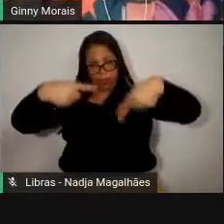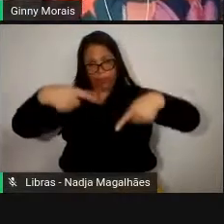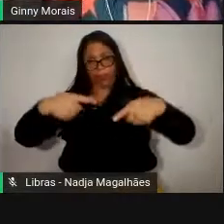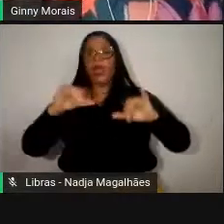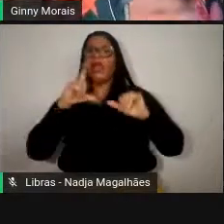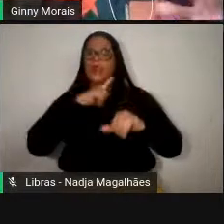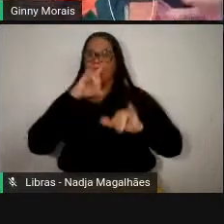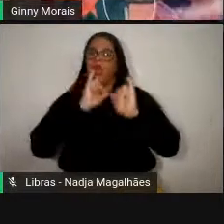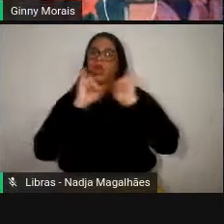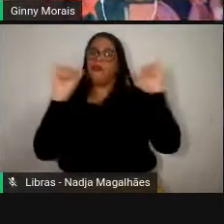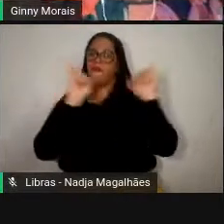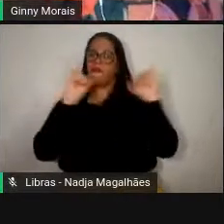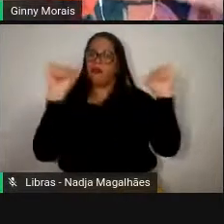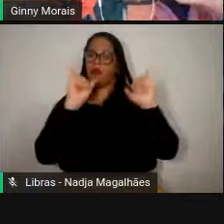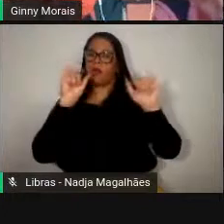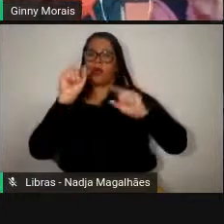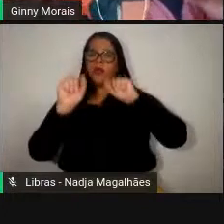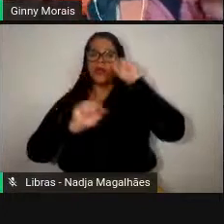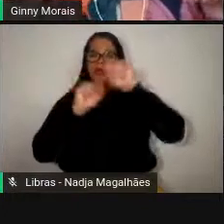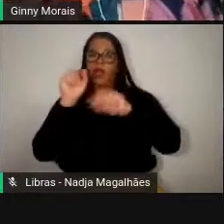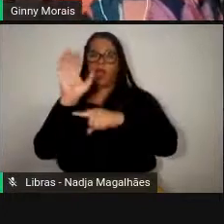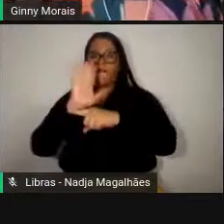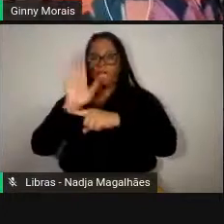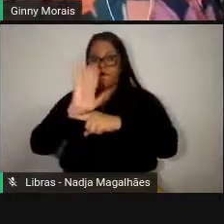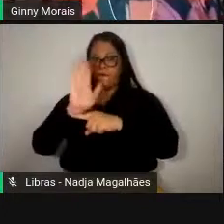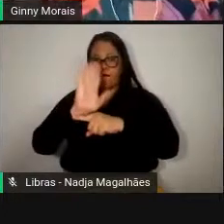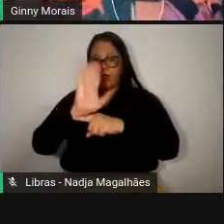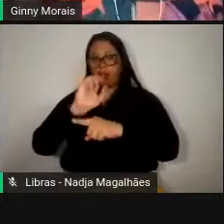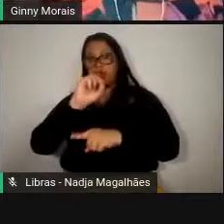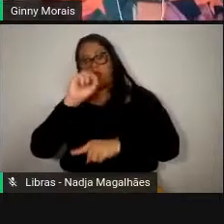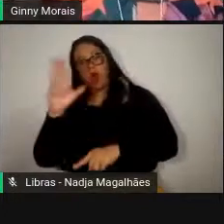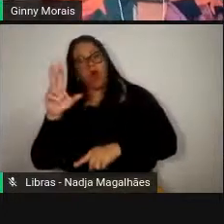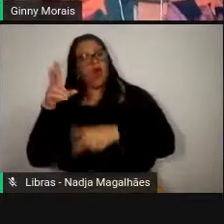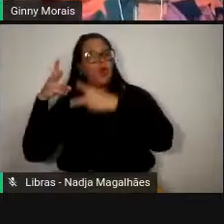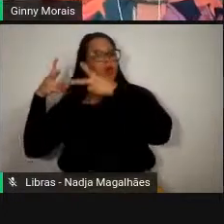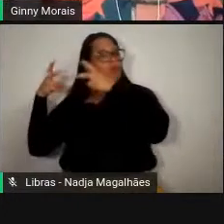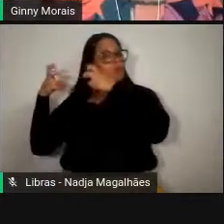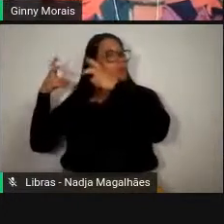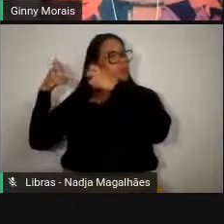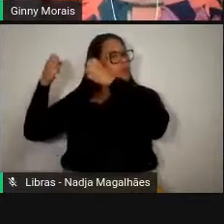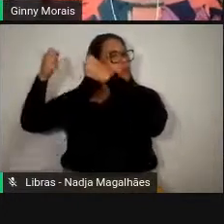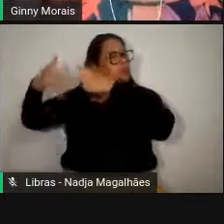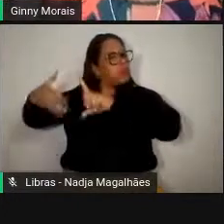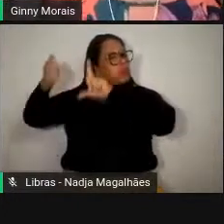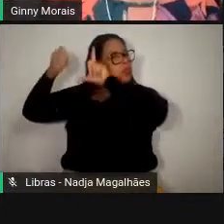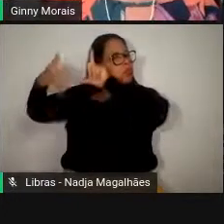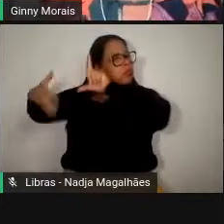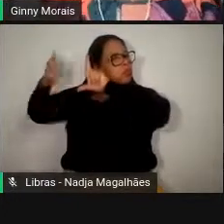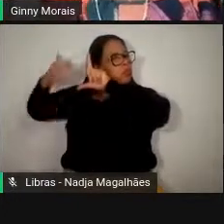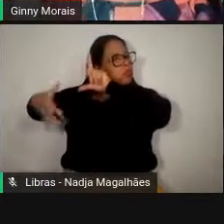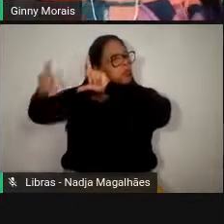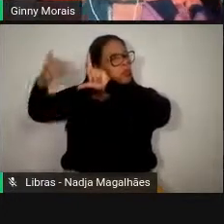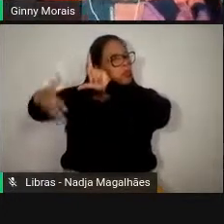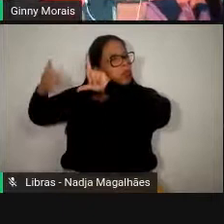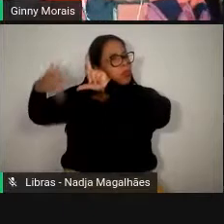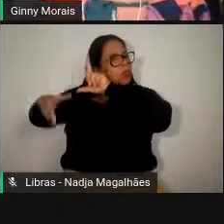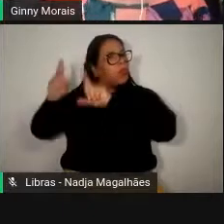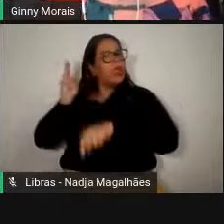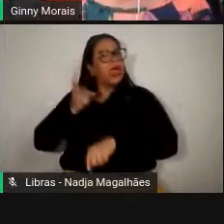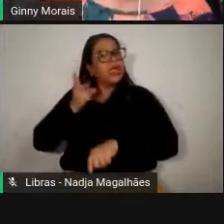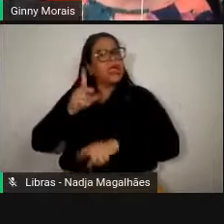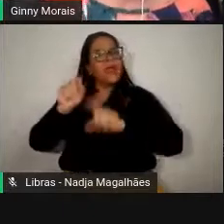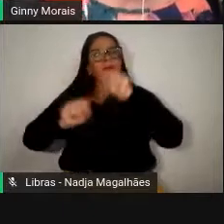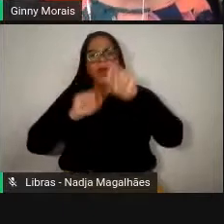informação no vídeo e no áudio que a gente está recebendo. Essas informações, elas são